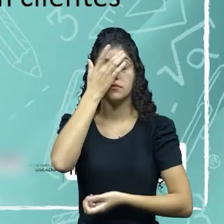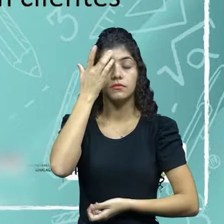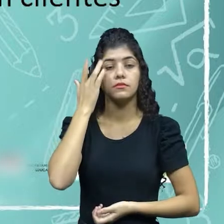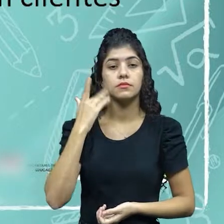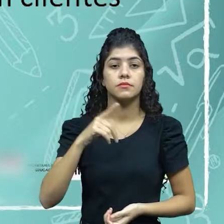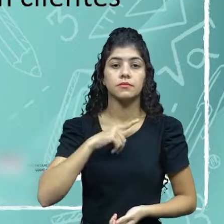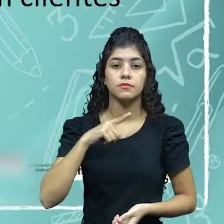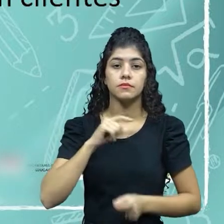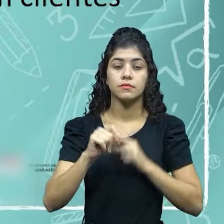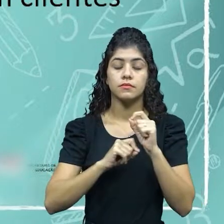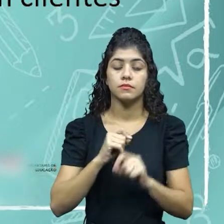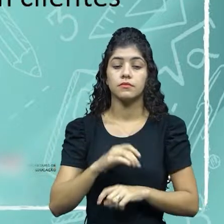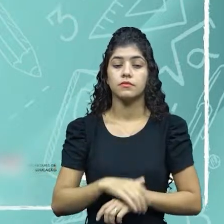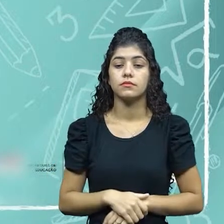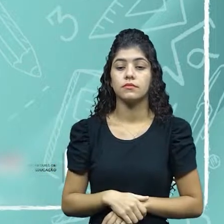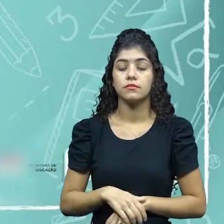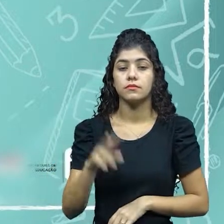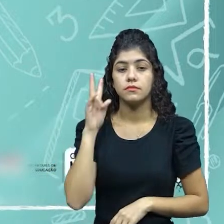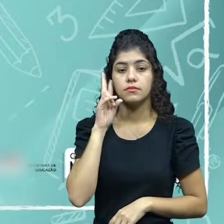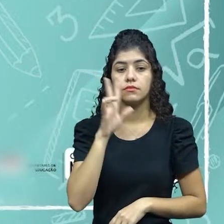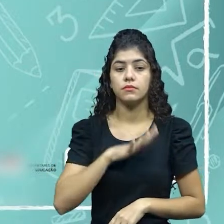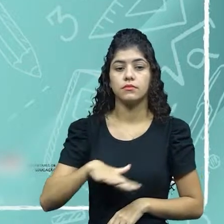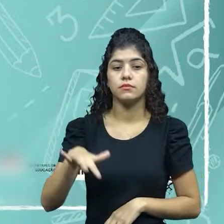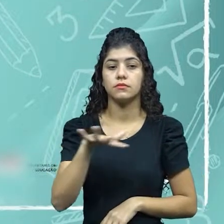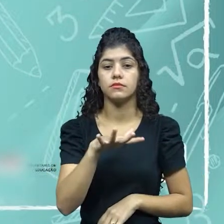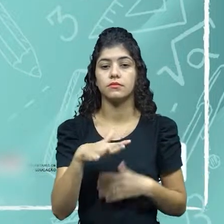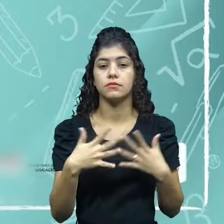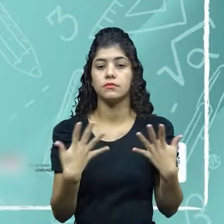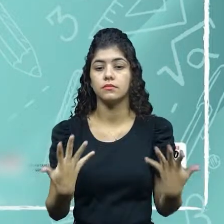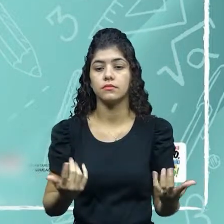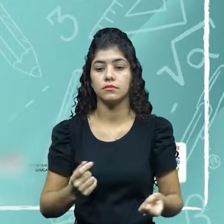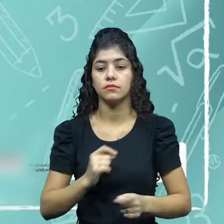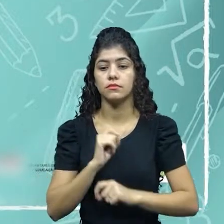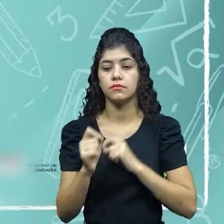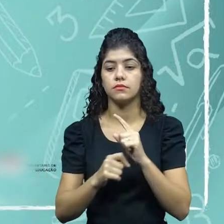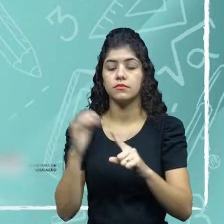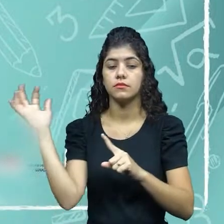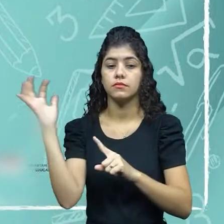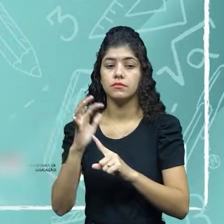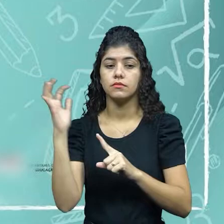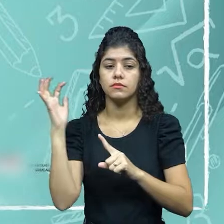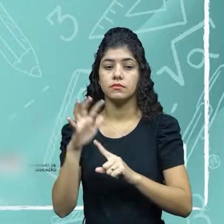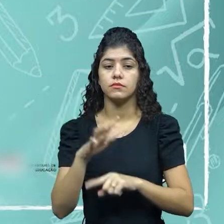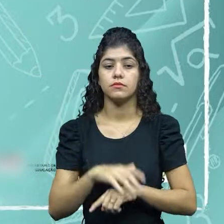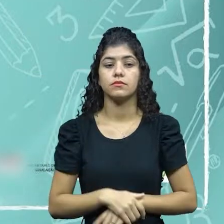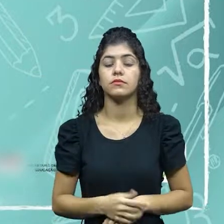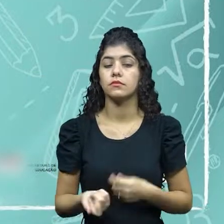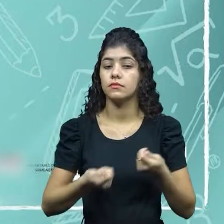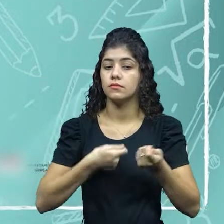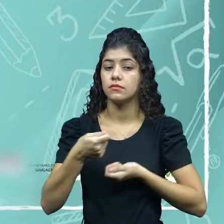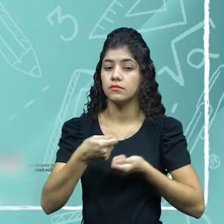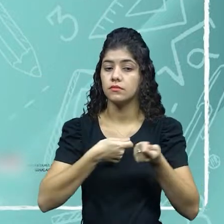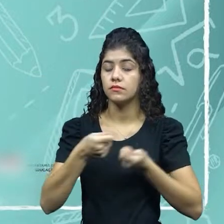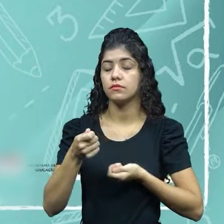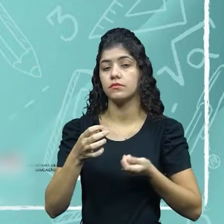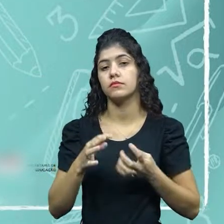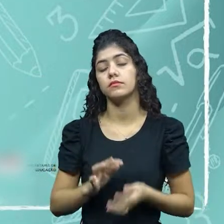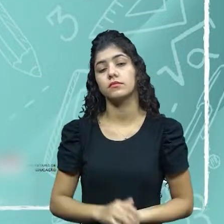ter essa dimensão. Agora, quais são os fatores influenciadores? Fatores econômicos,